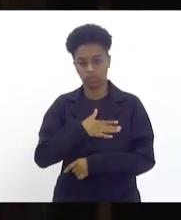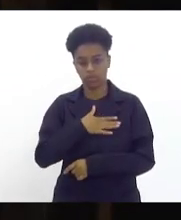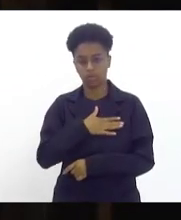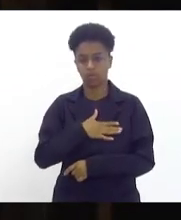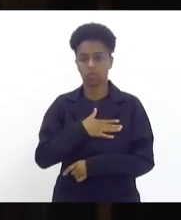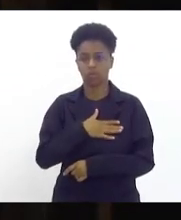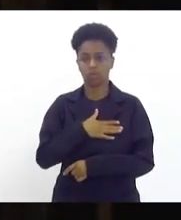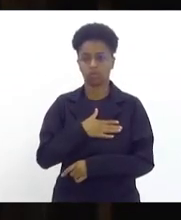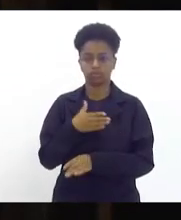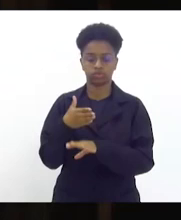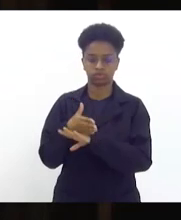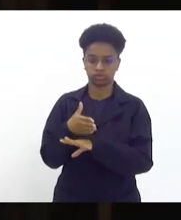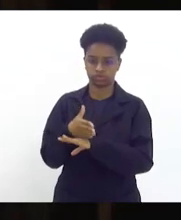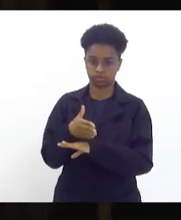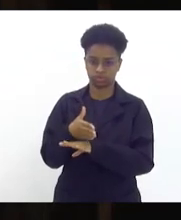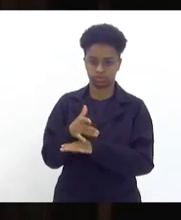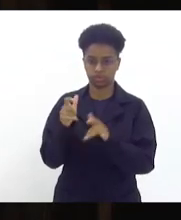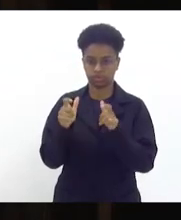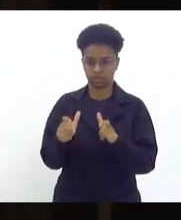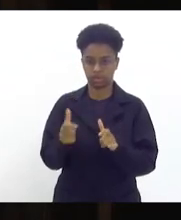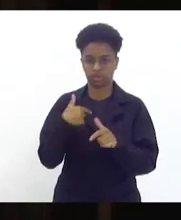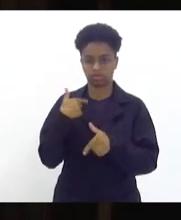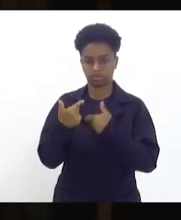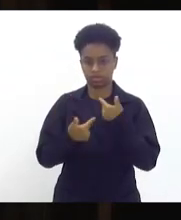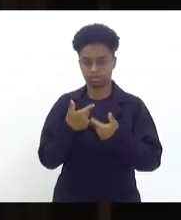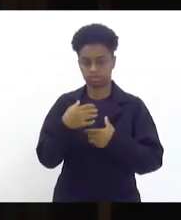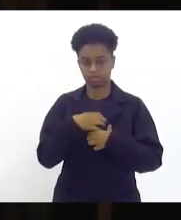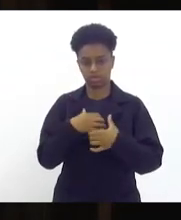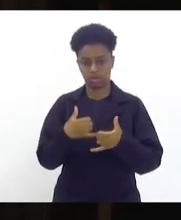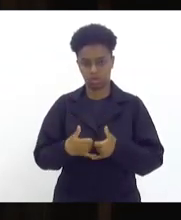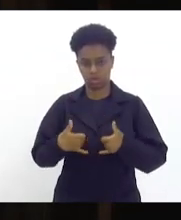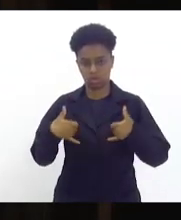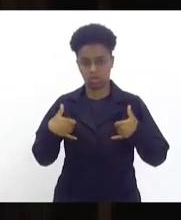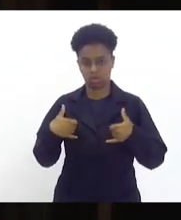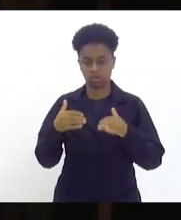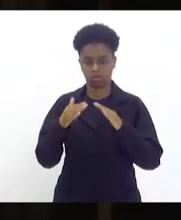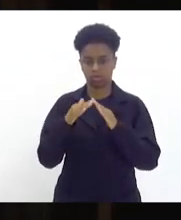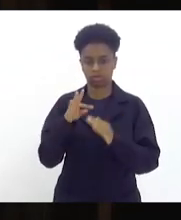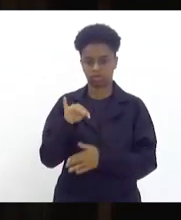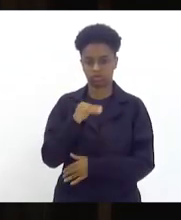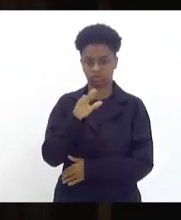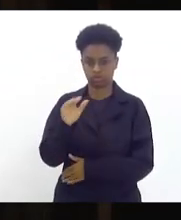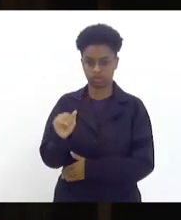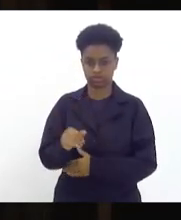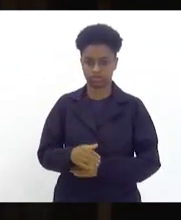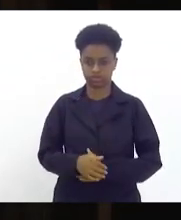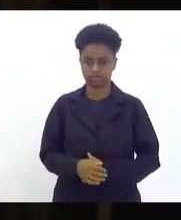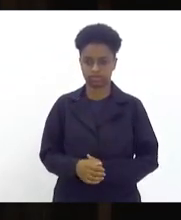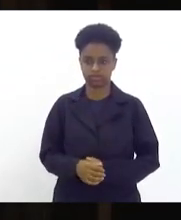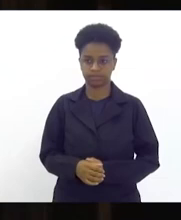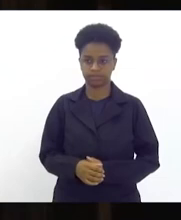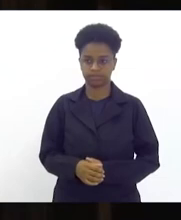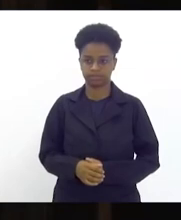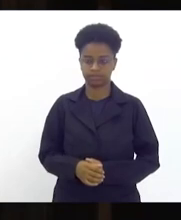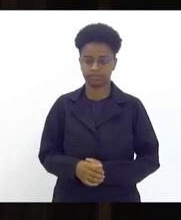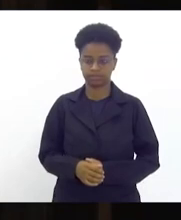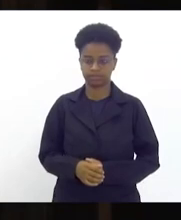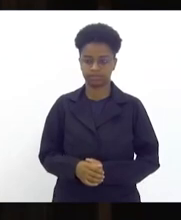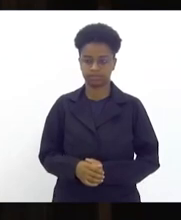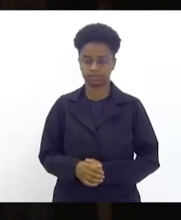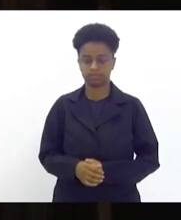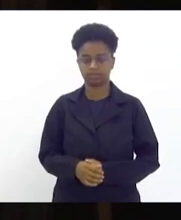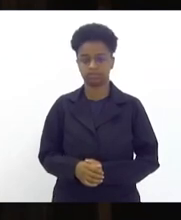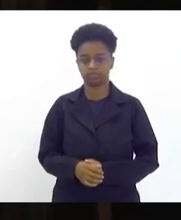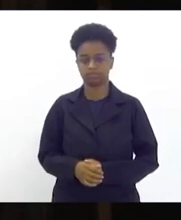de estar onde Estou atualmente trabalhando tem muito orgulho de estar na Tijuca com relação